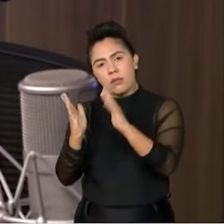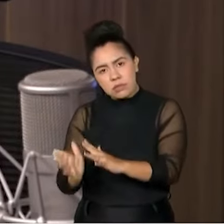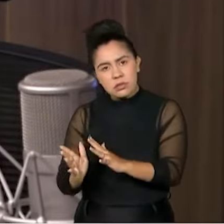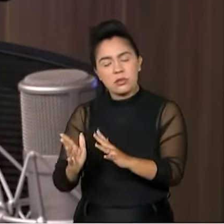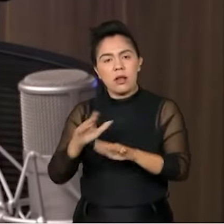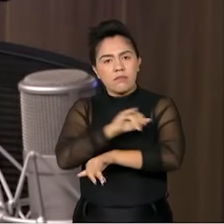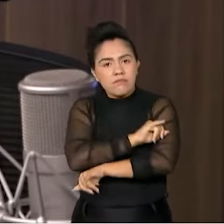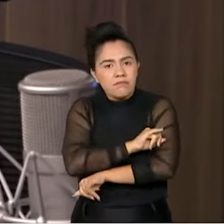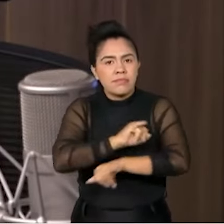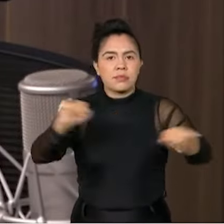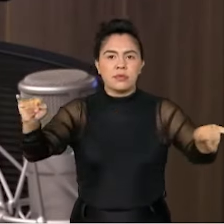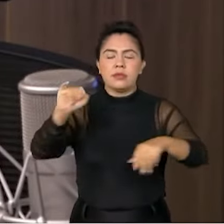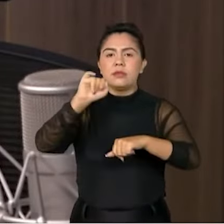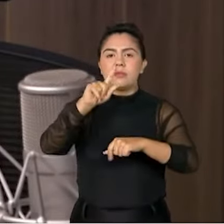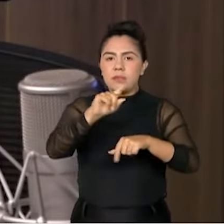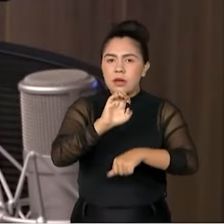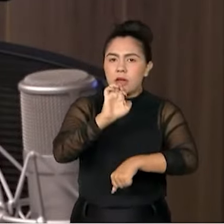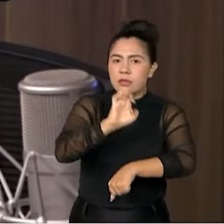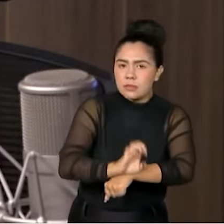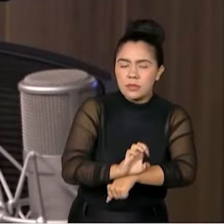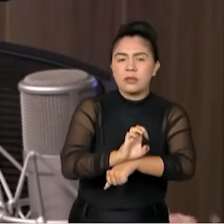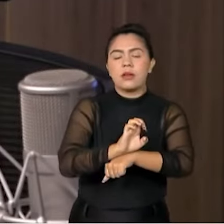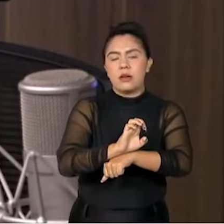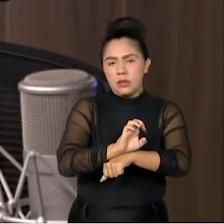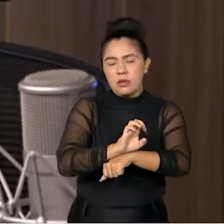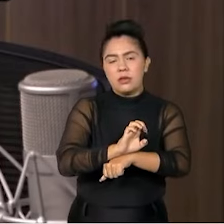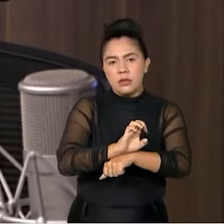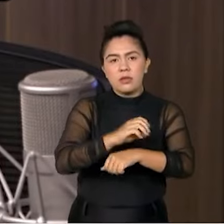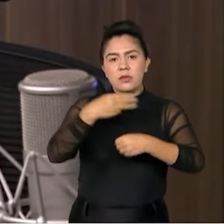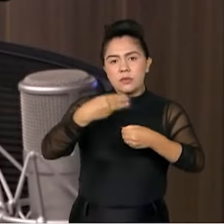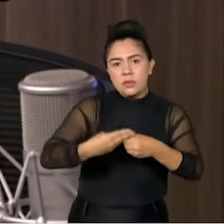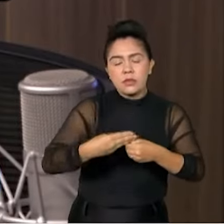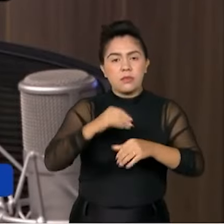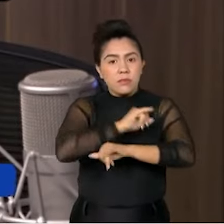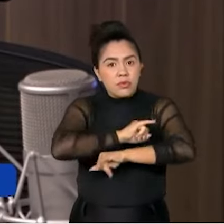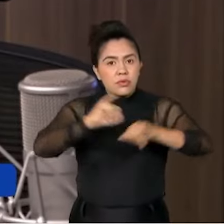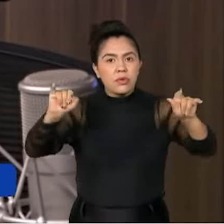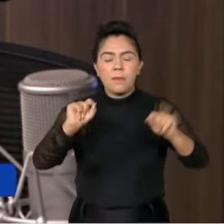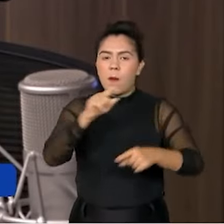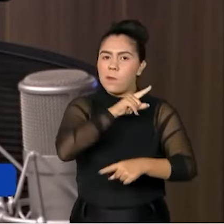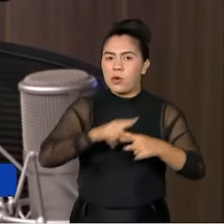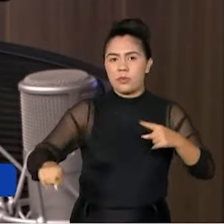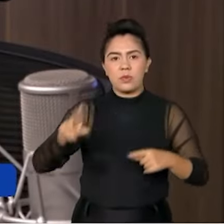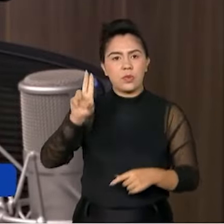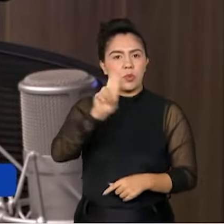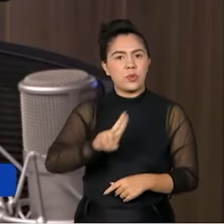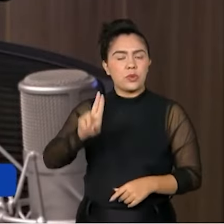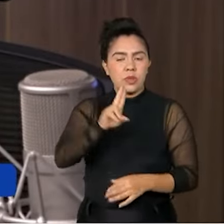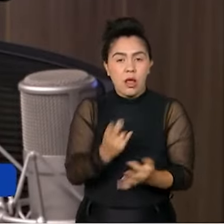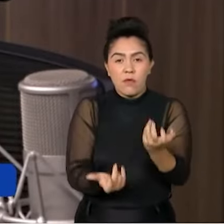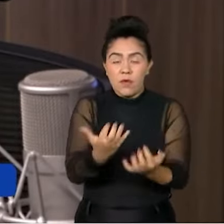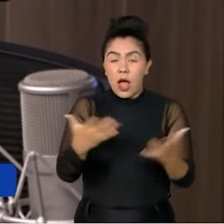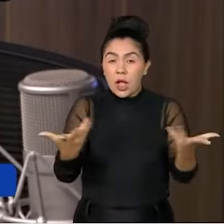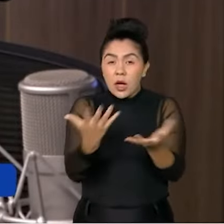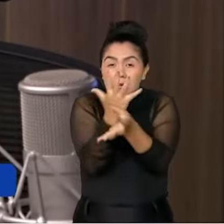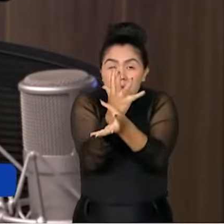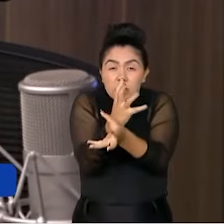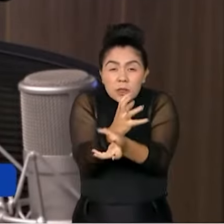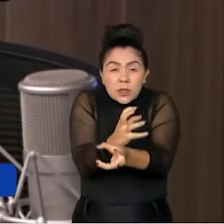os estados fizessem a decretação da proibição do uso do fogo. Nós estamos vivendo uma seca